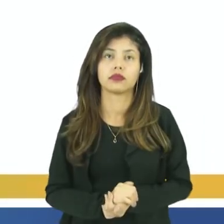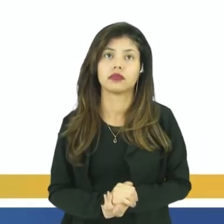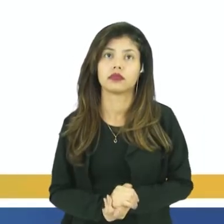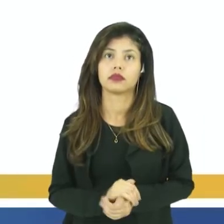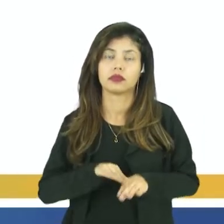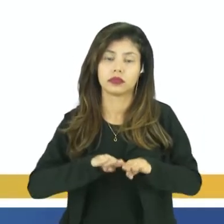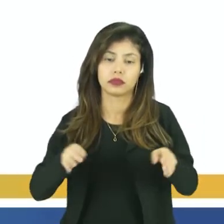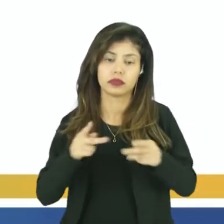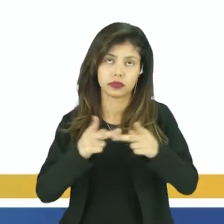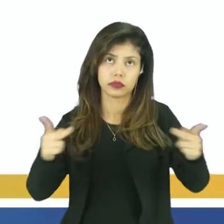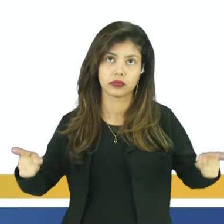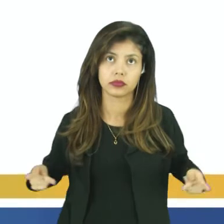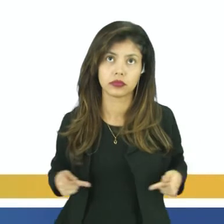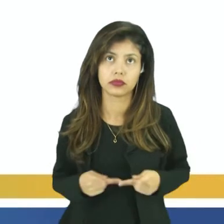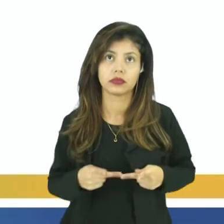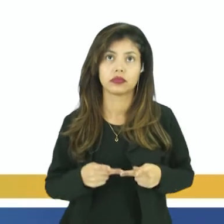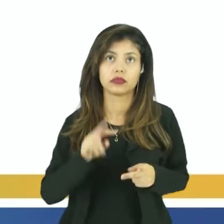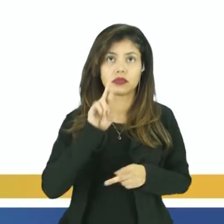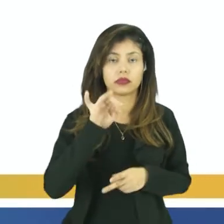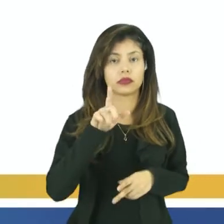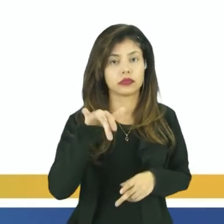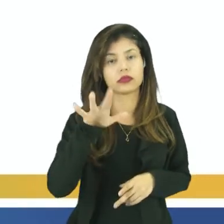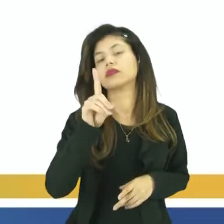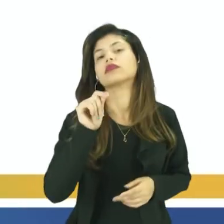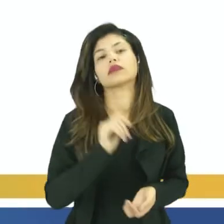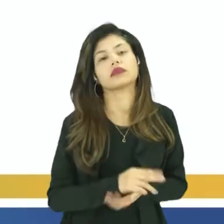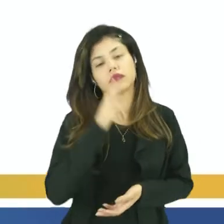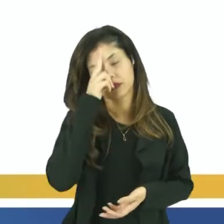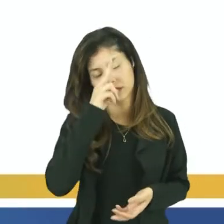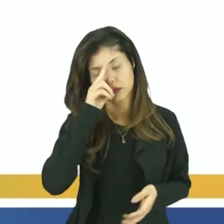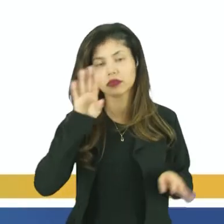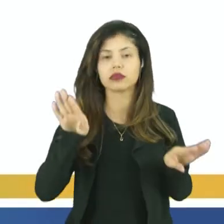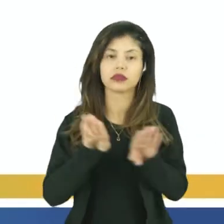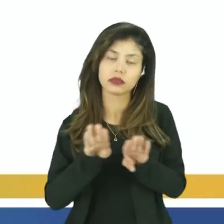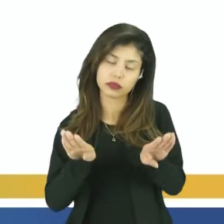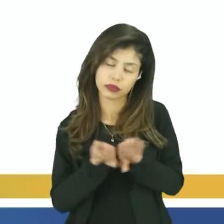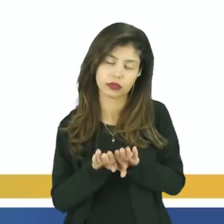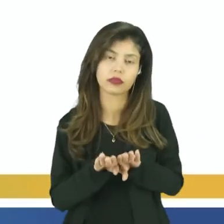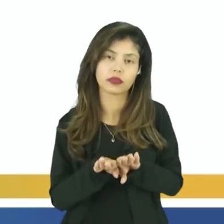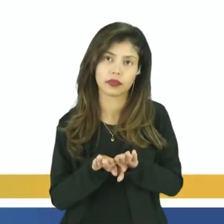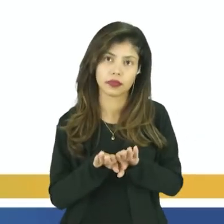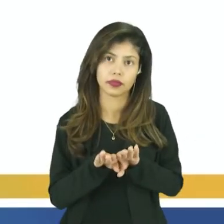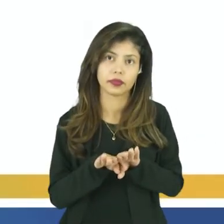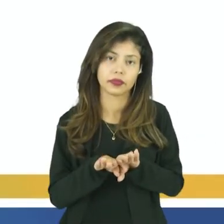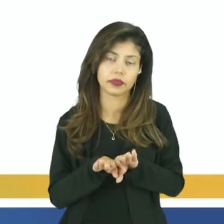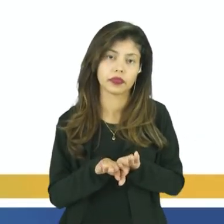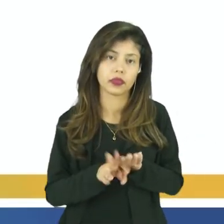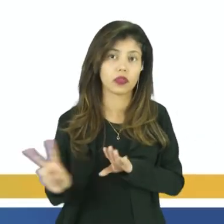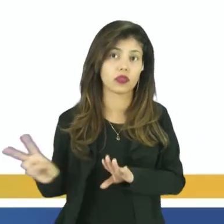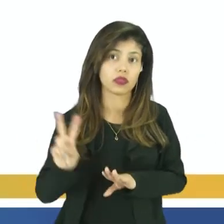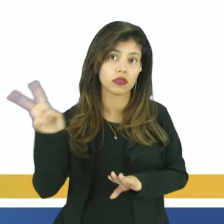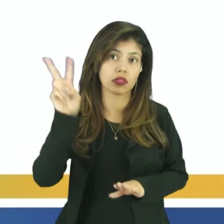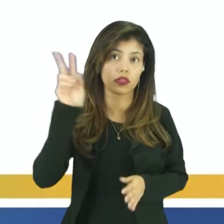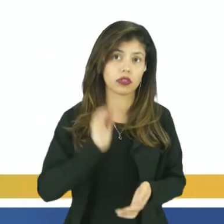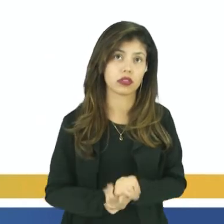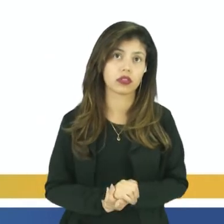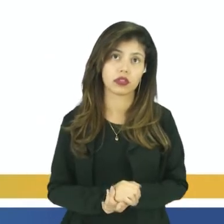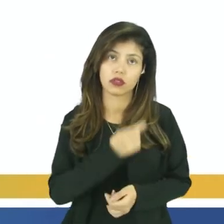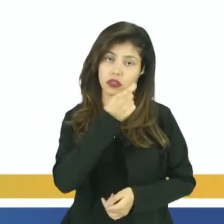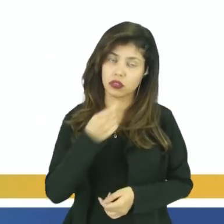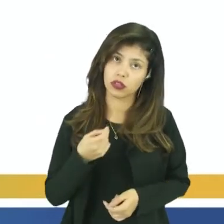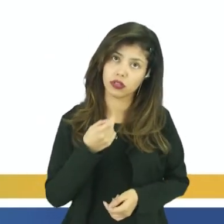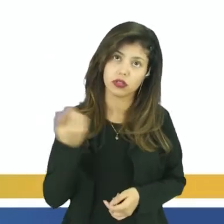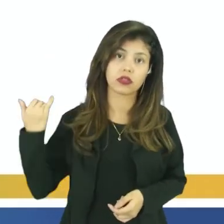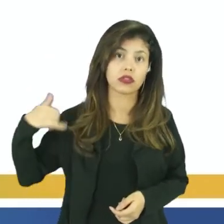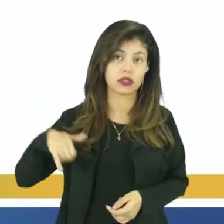pizza, de recheado. E aí, mais uma vez, vale ressaltar os valores que estão no